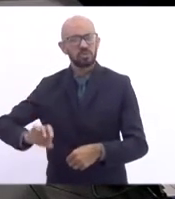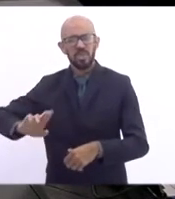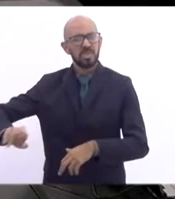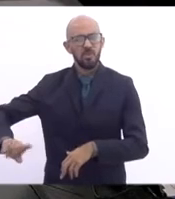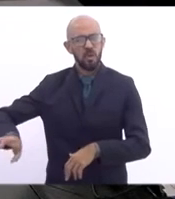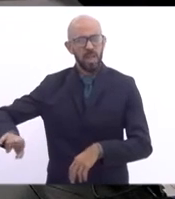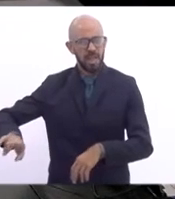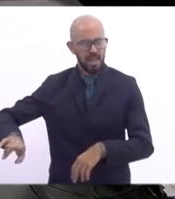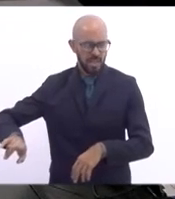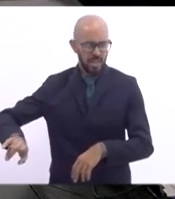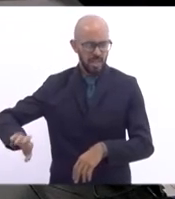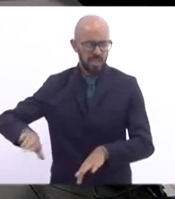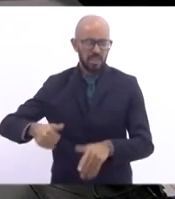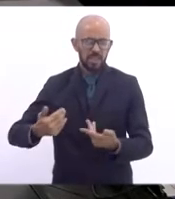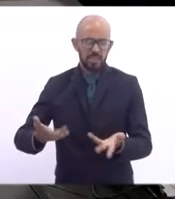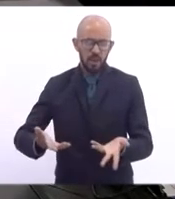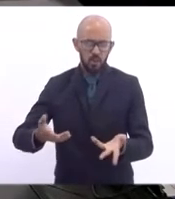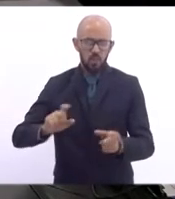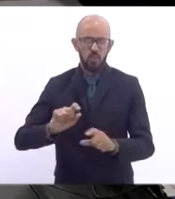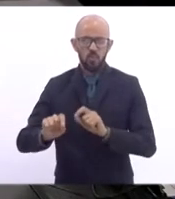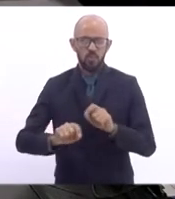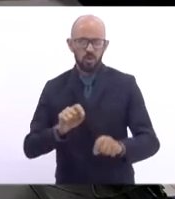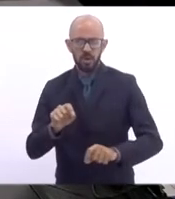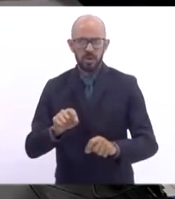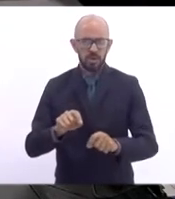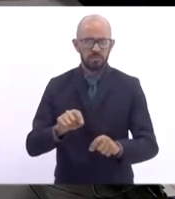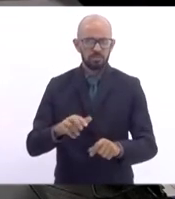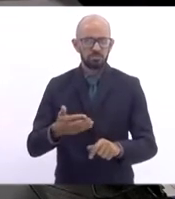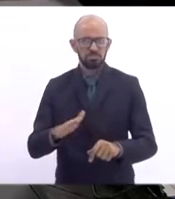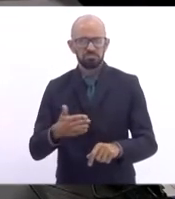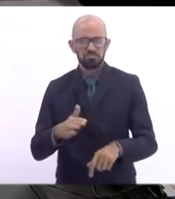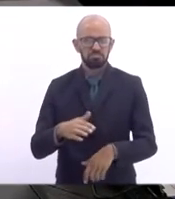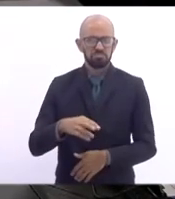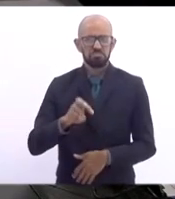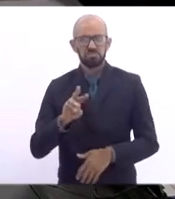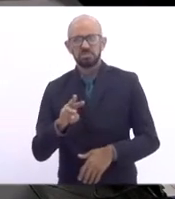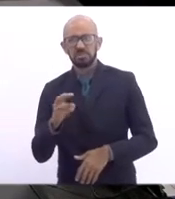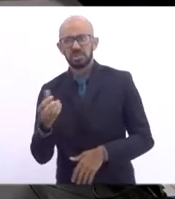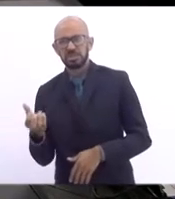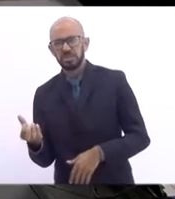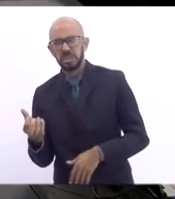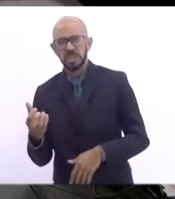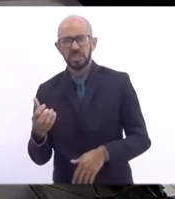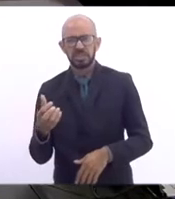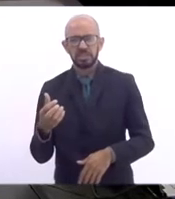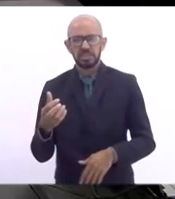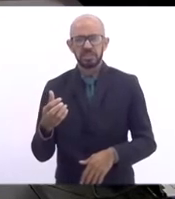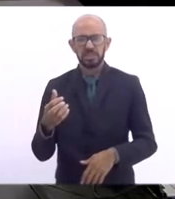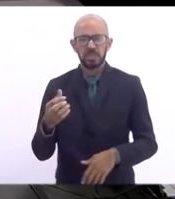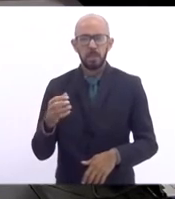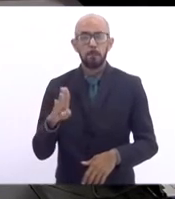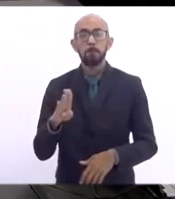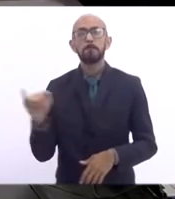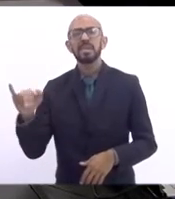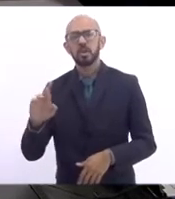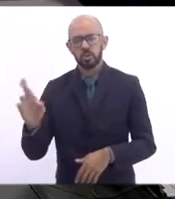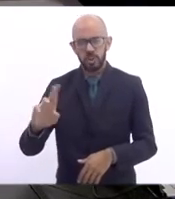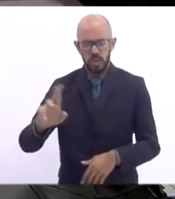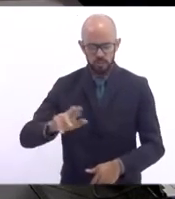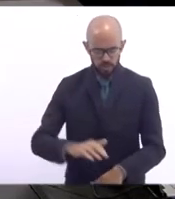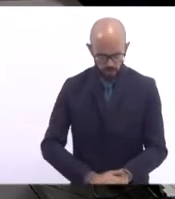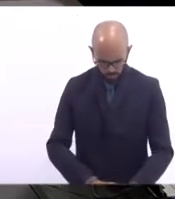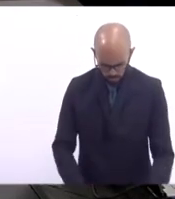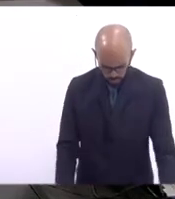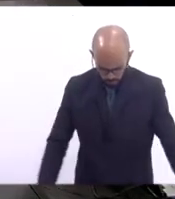o estado não deve ter transferência mais do que 36 bilhões de reais